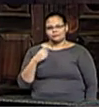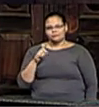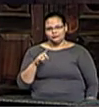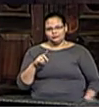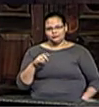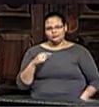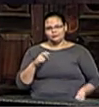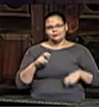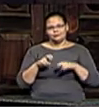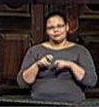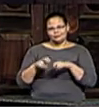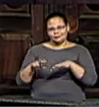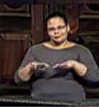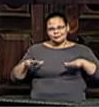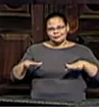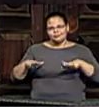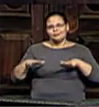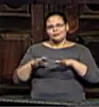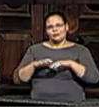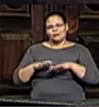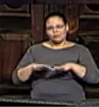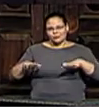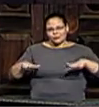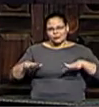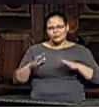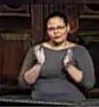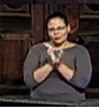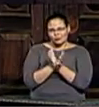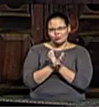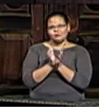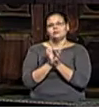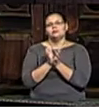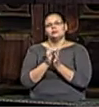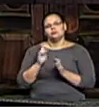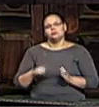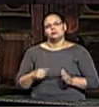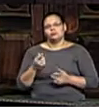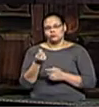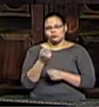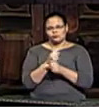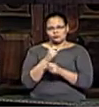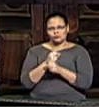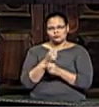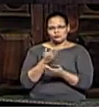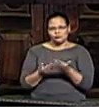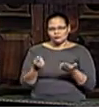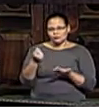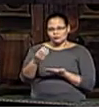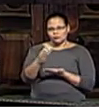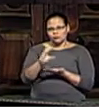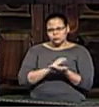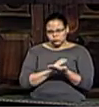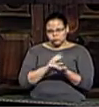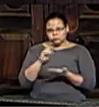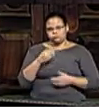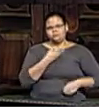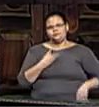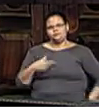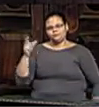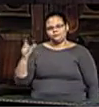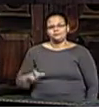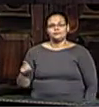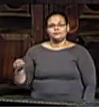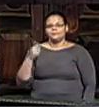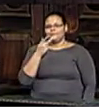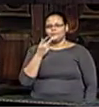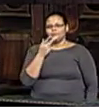audiência da Comissão de Orçamento, que a perda de receita. Então, nem o governo consegue falar. E